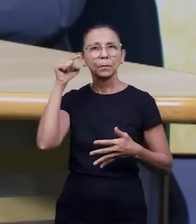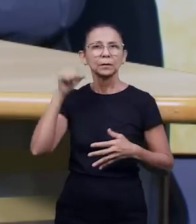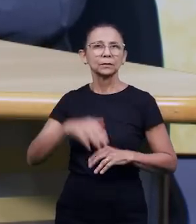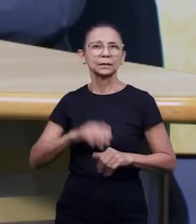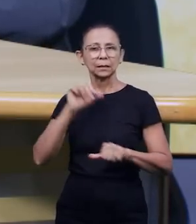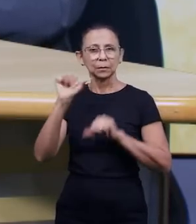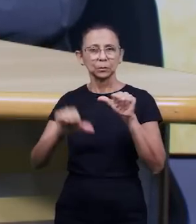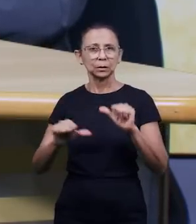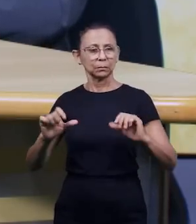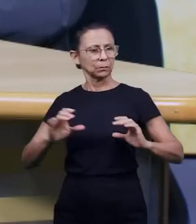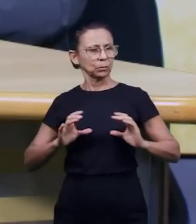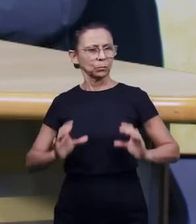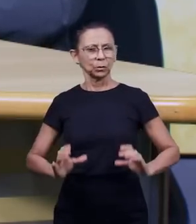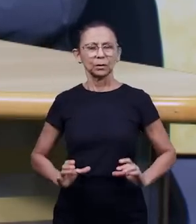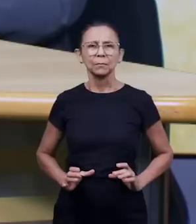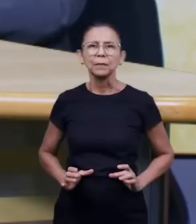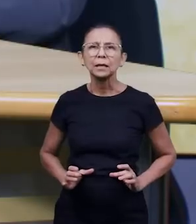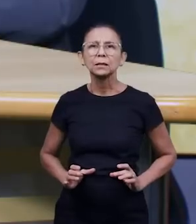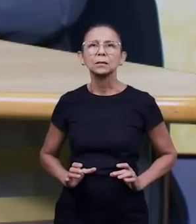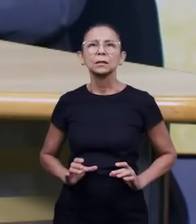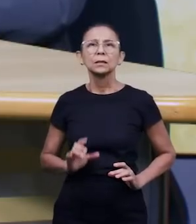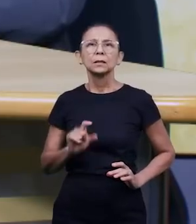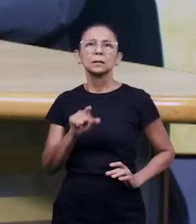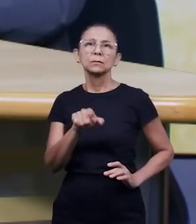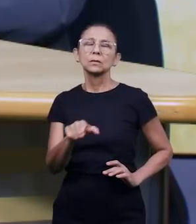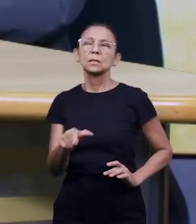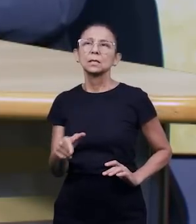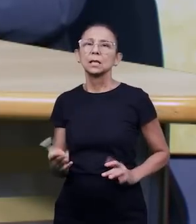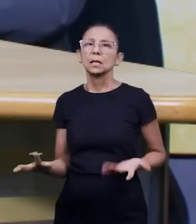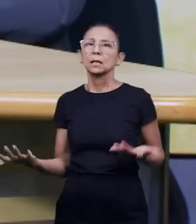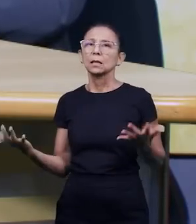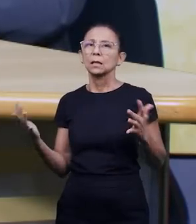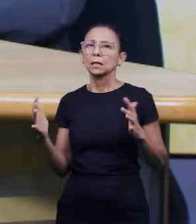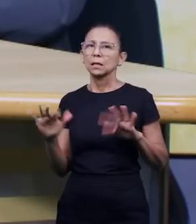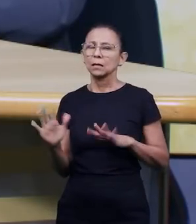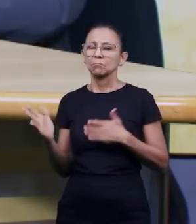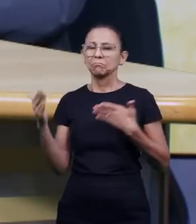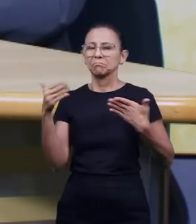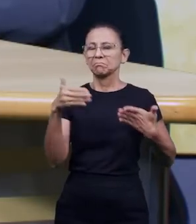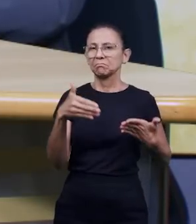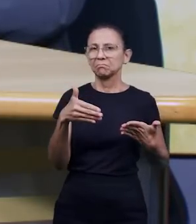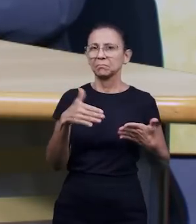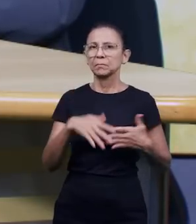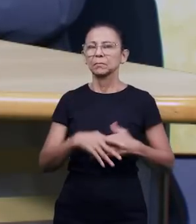ele exige de você, você não cumpre. Você pode ser infiel